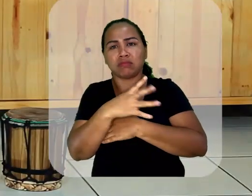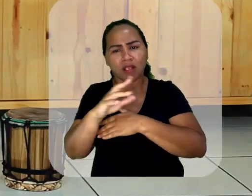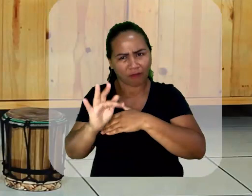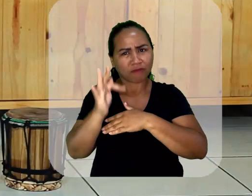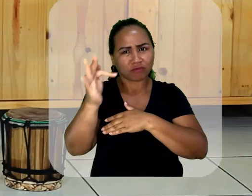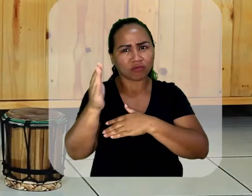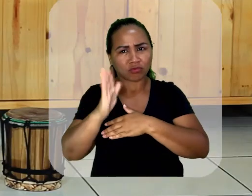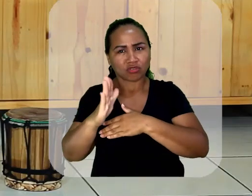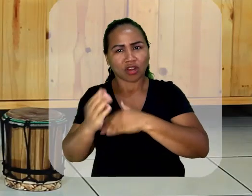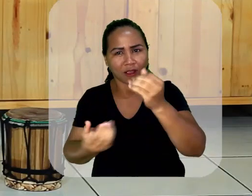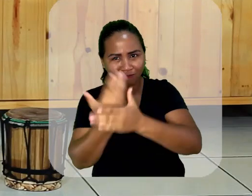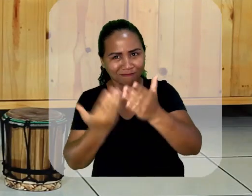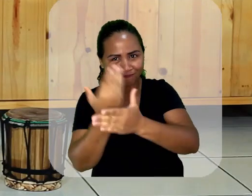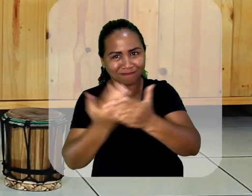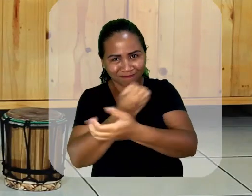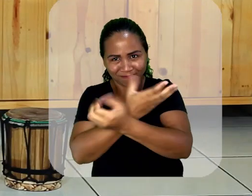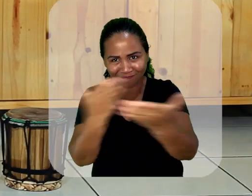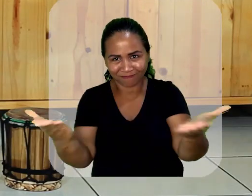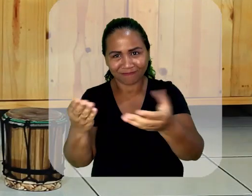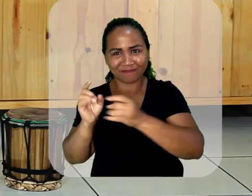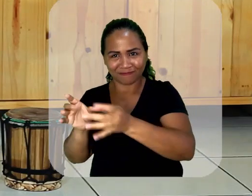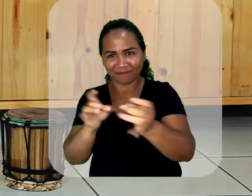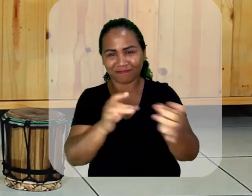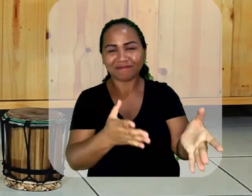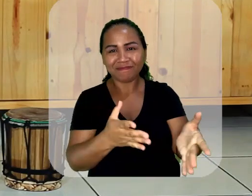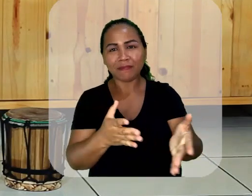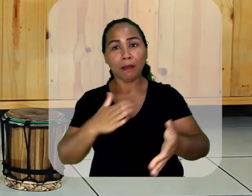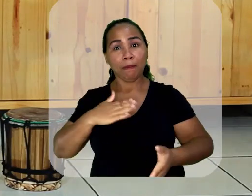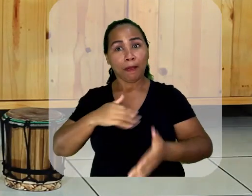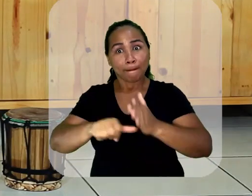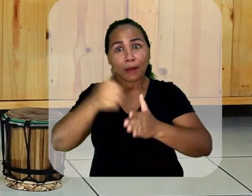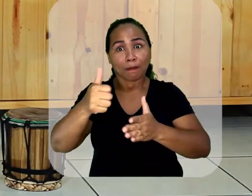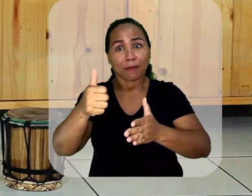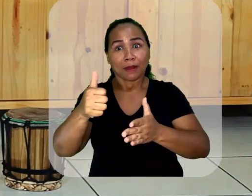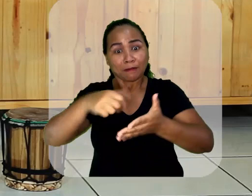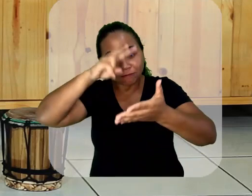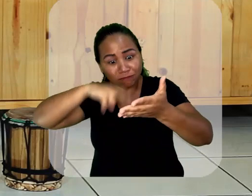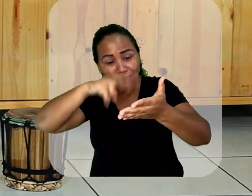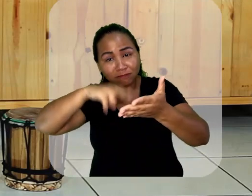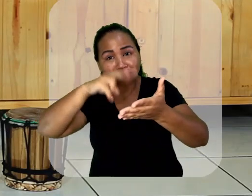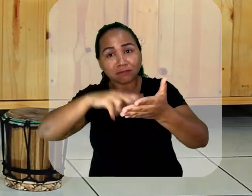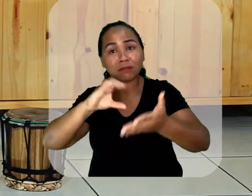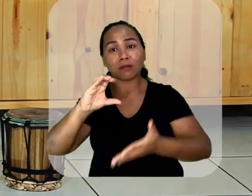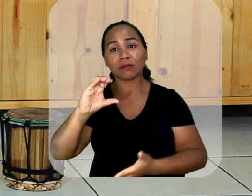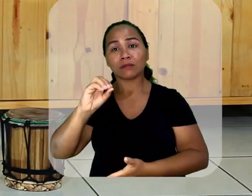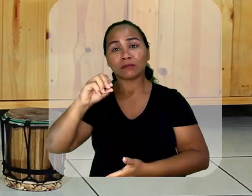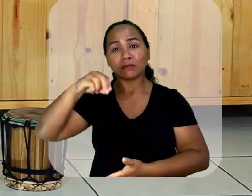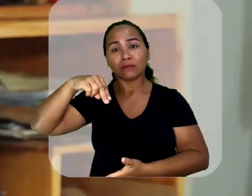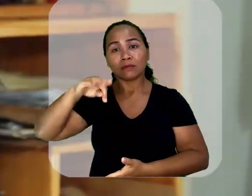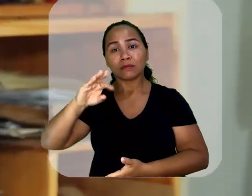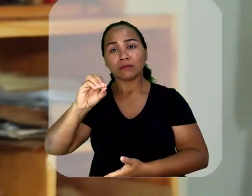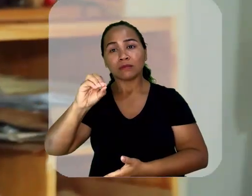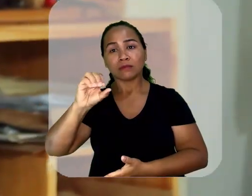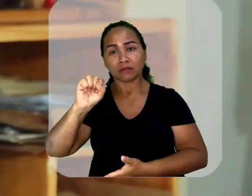nos próximos meses. É um livro de contos, minha primeira aventura no universo dos contos. O livro, ele aborda a questão da